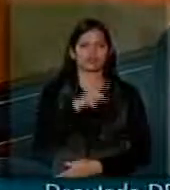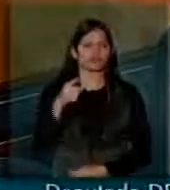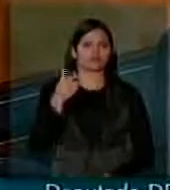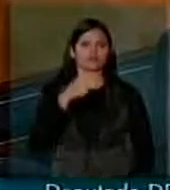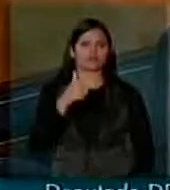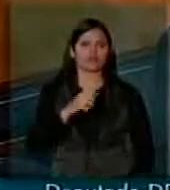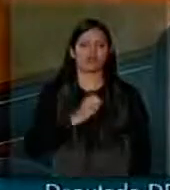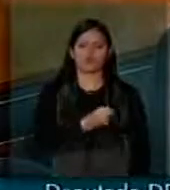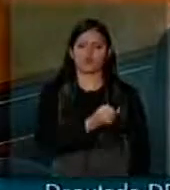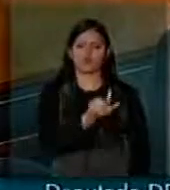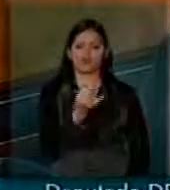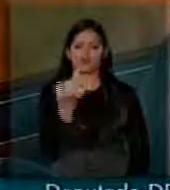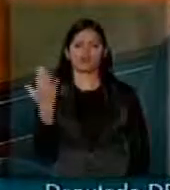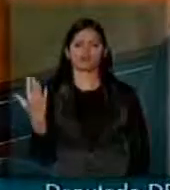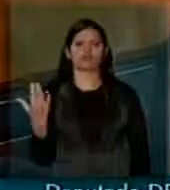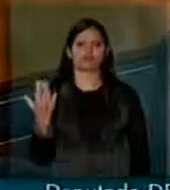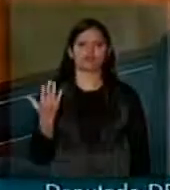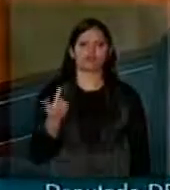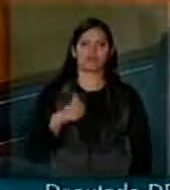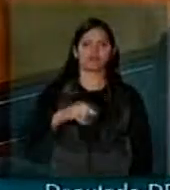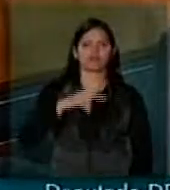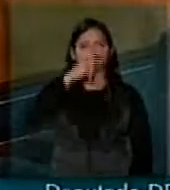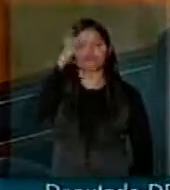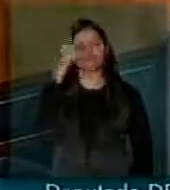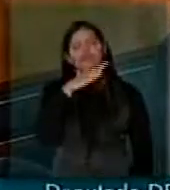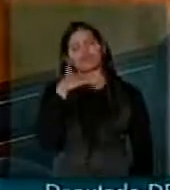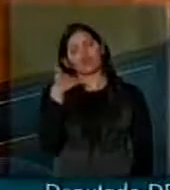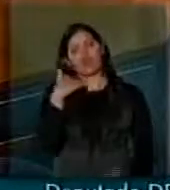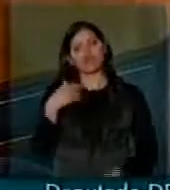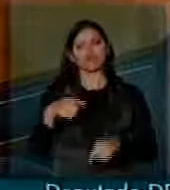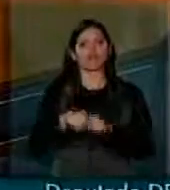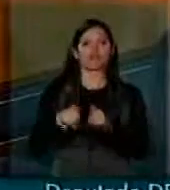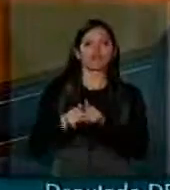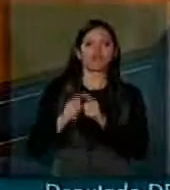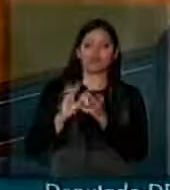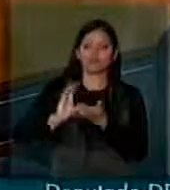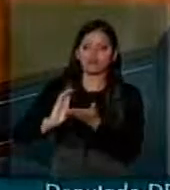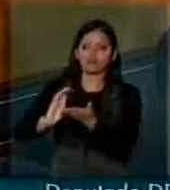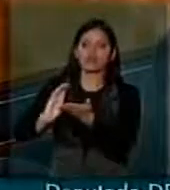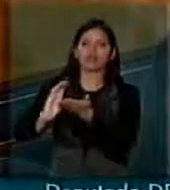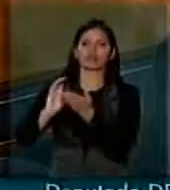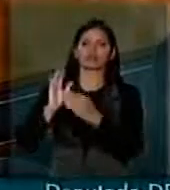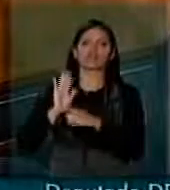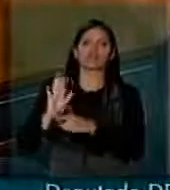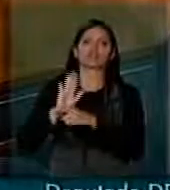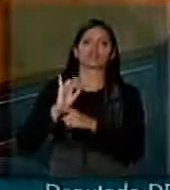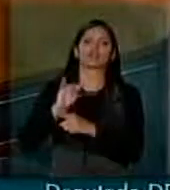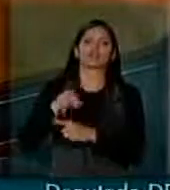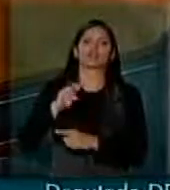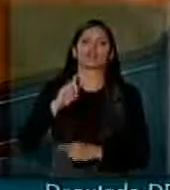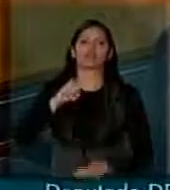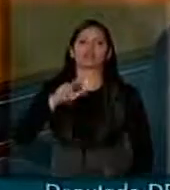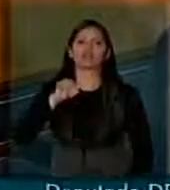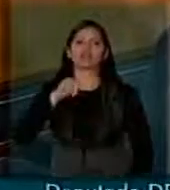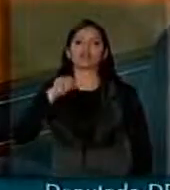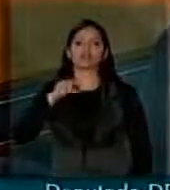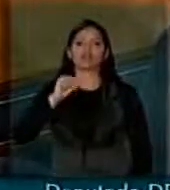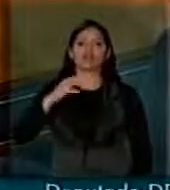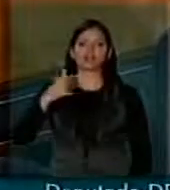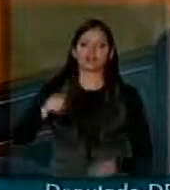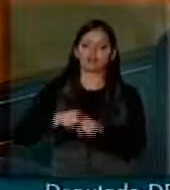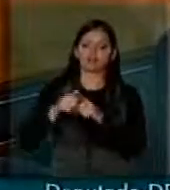realmente numéricos ligados à questão das vítimas, ligados à questão de indenização, ligados a problemas